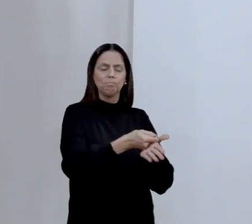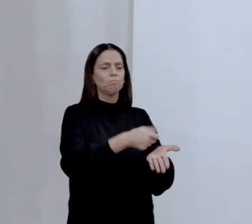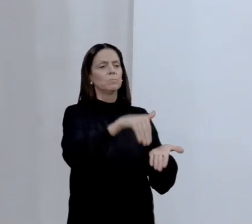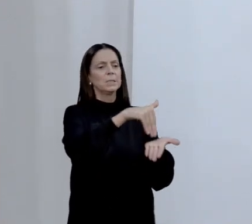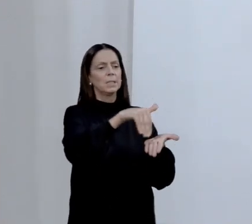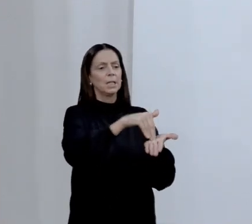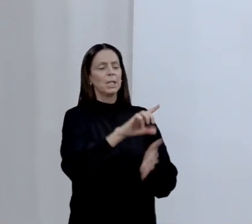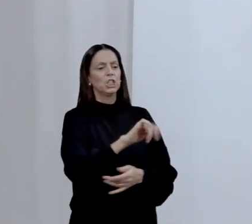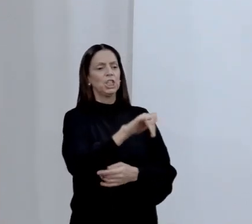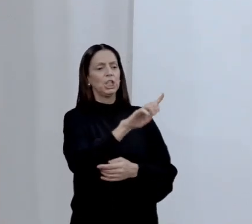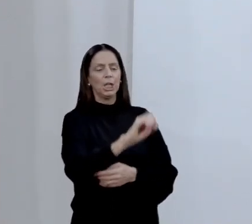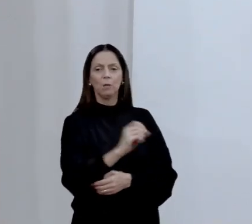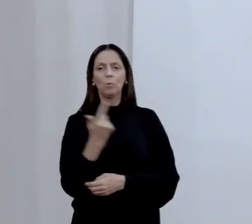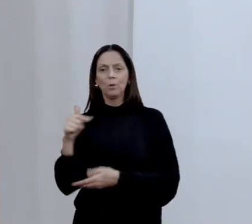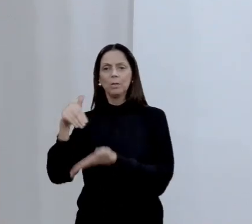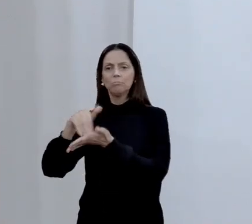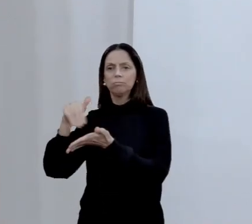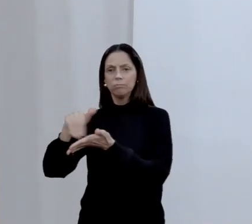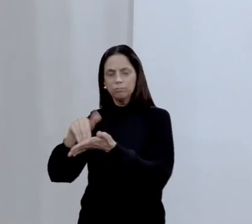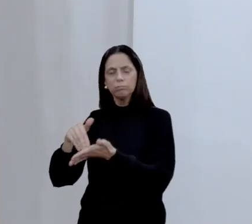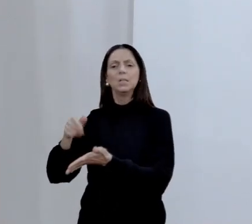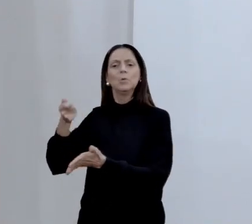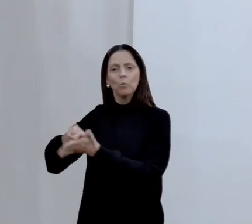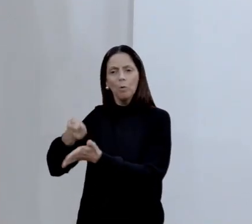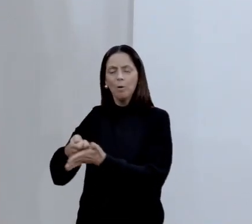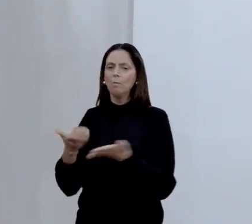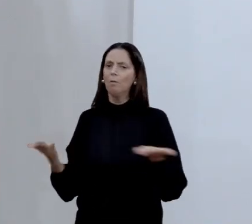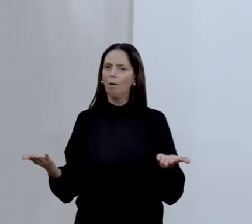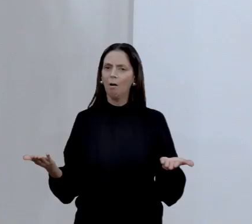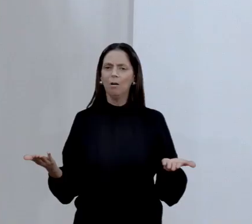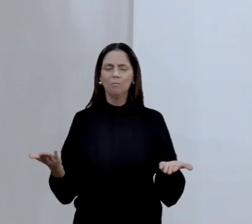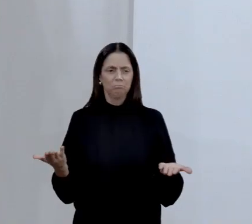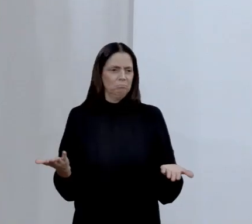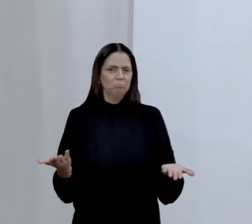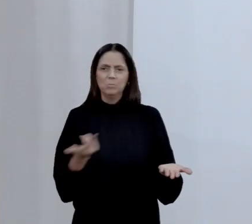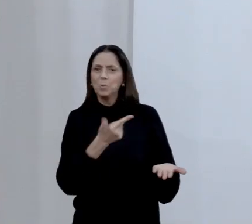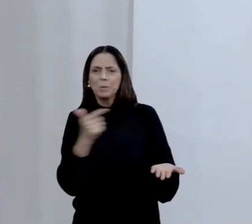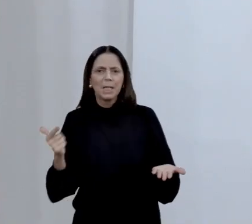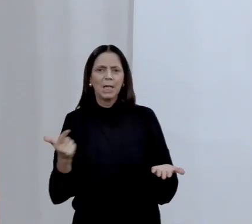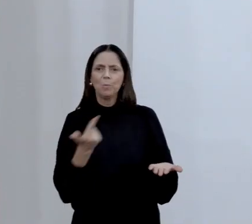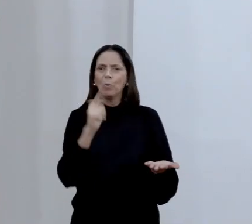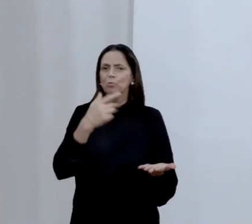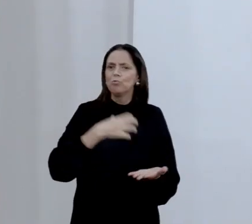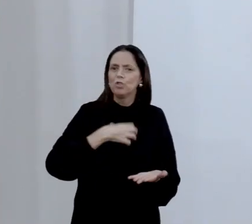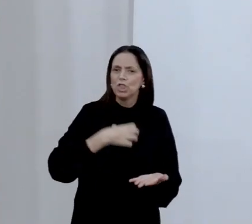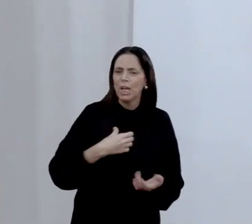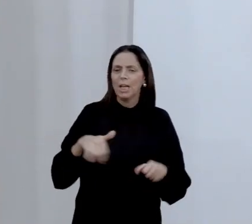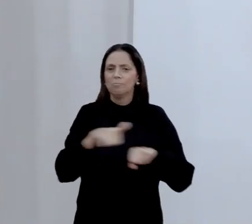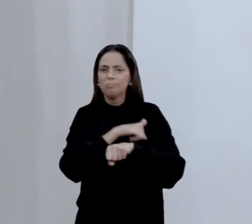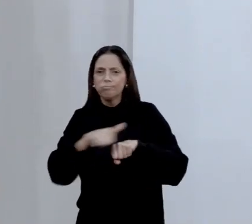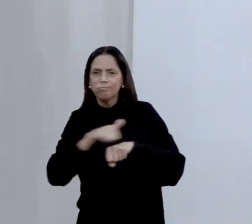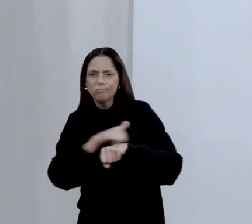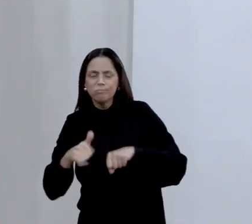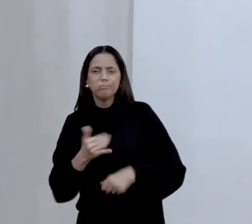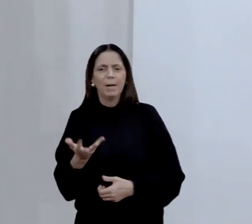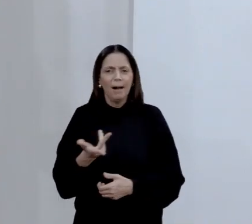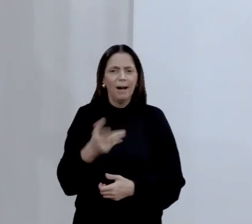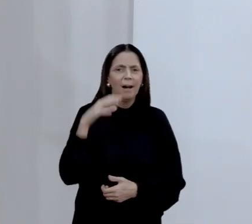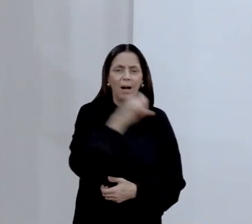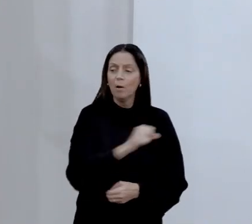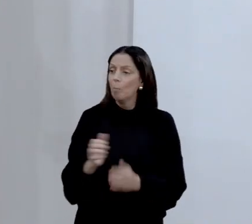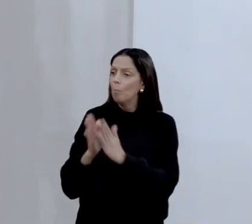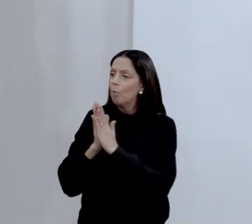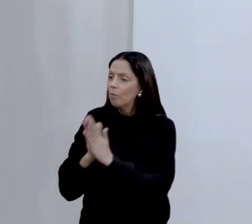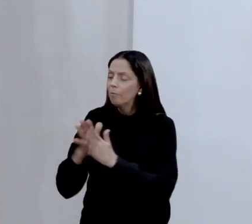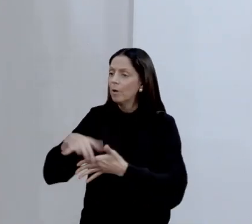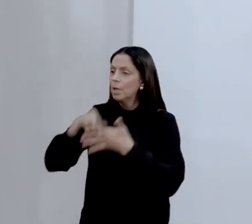de obras, que é o Dirck. Não tem uma outra forma de agilizar esses processos, montar, faz um líder do governo, pelo amor de